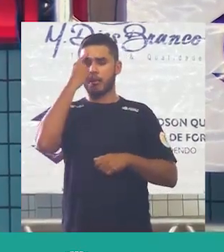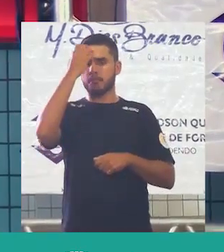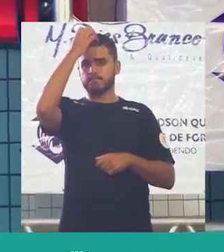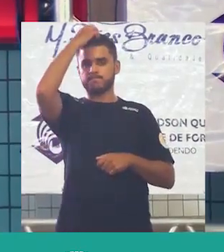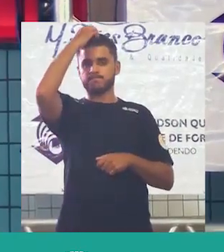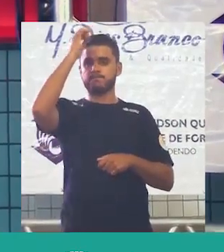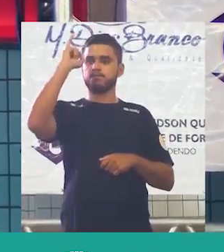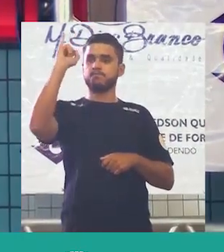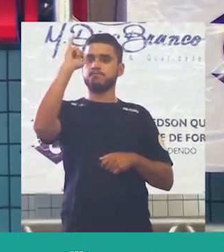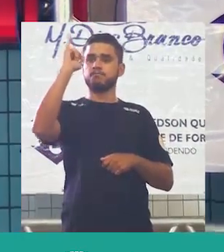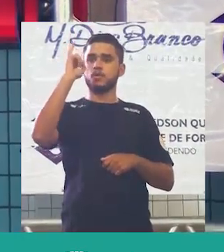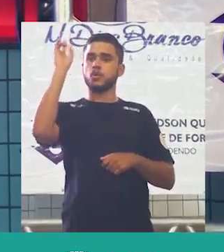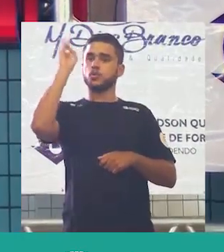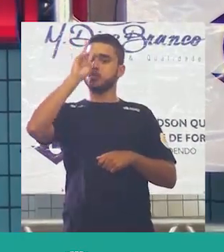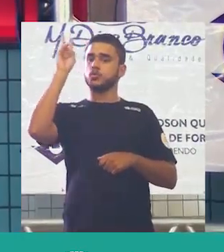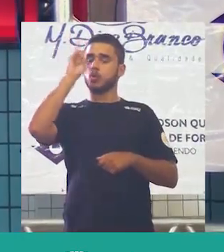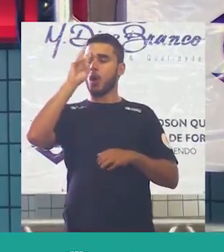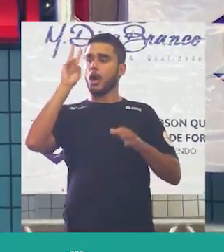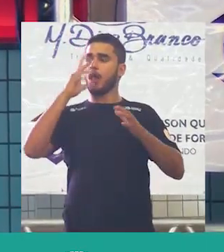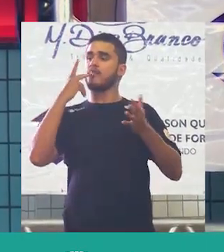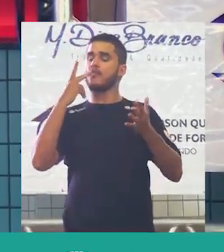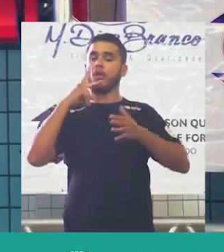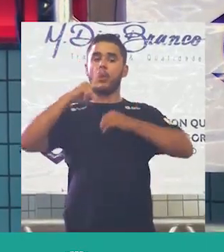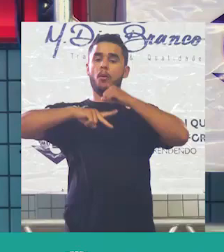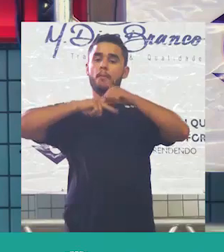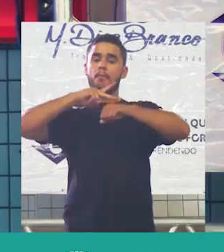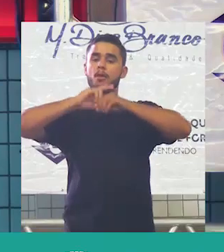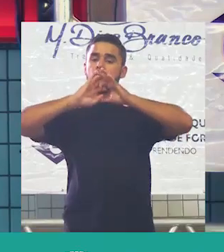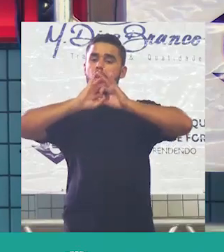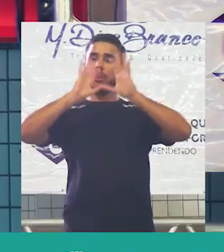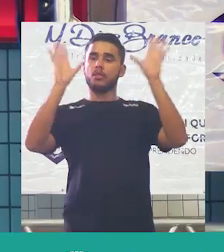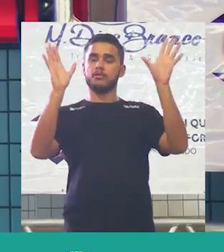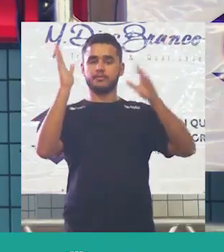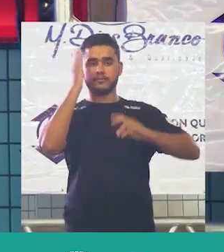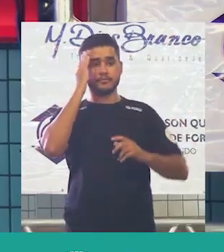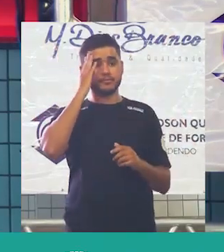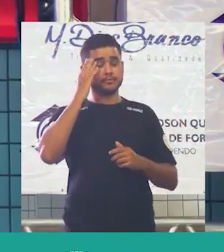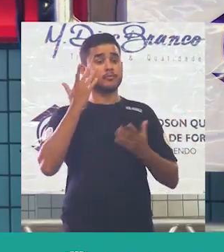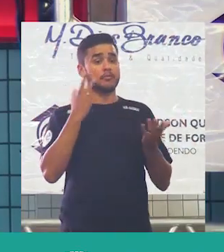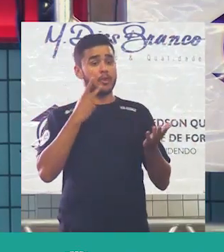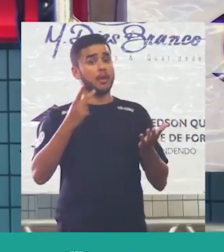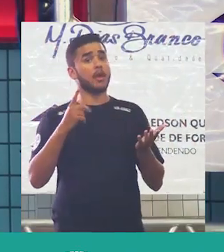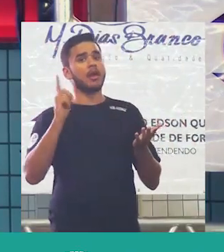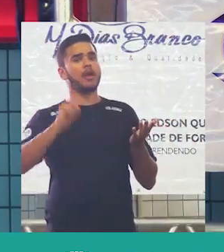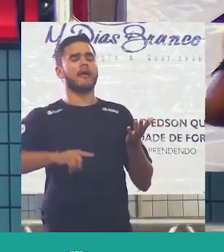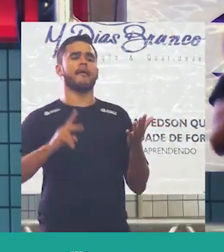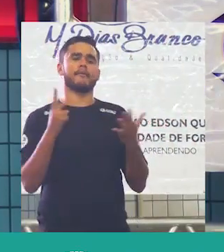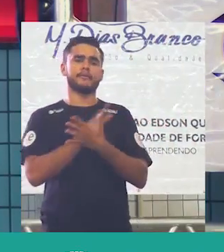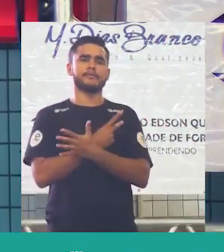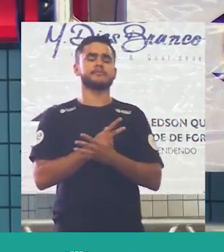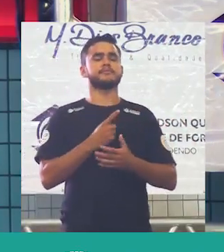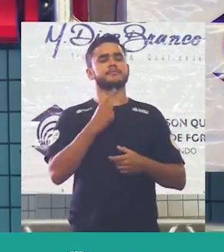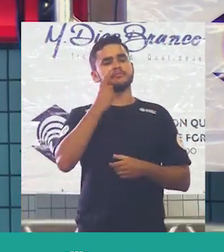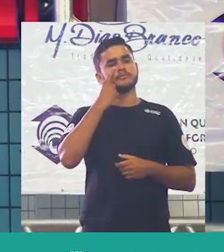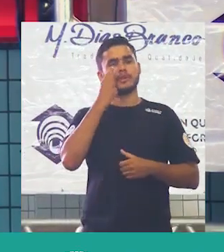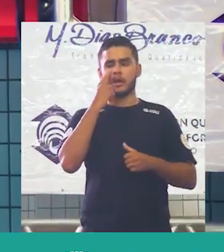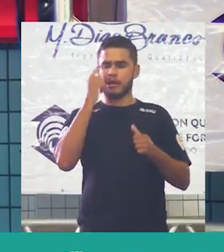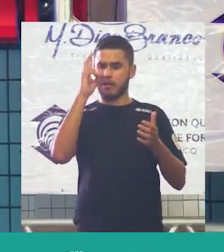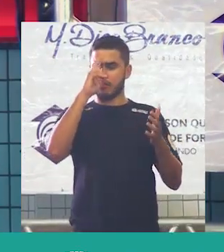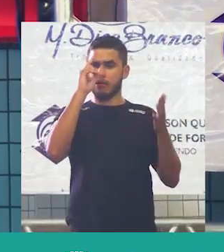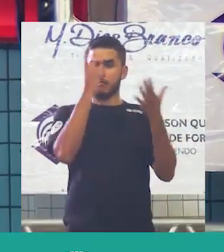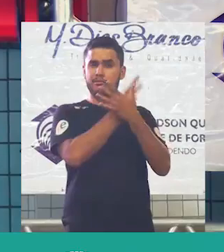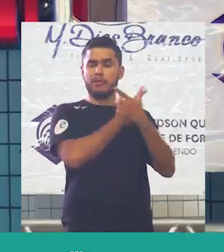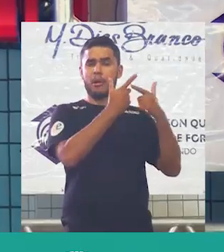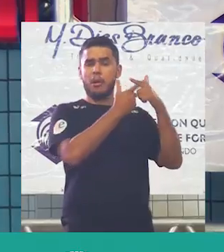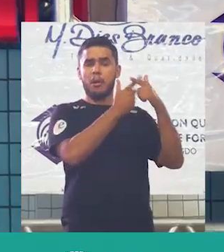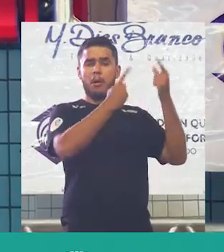desse novo momento histórico, em que o sistema colonial está sendo contestado depois da Revolução Francesa, depois